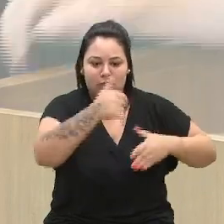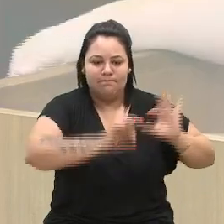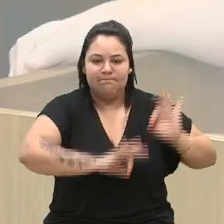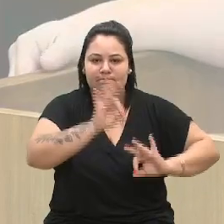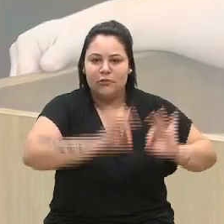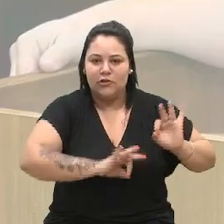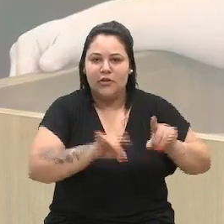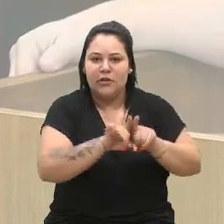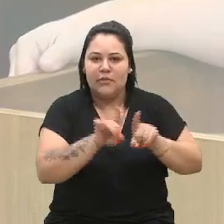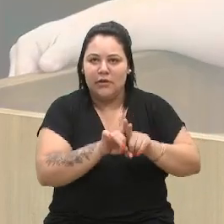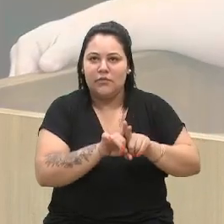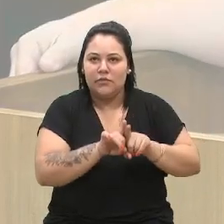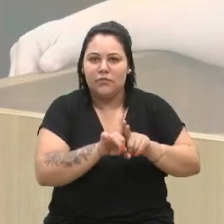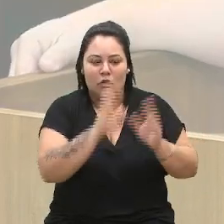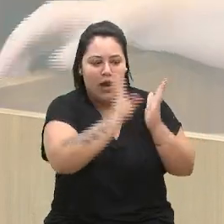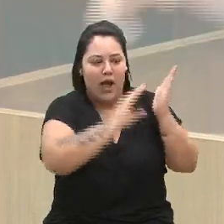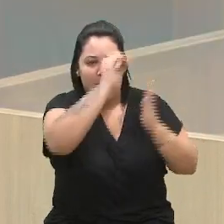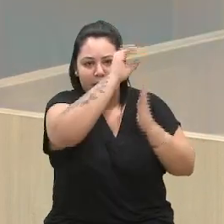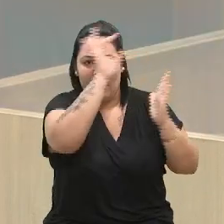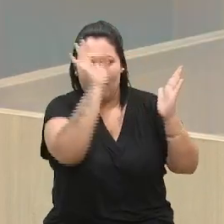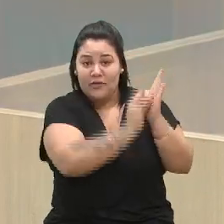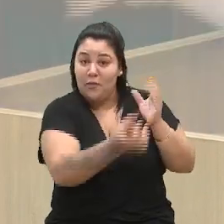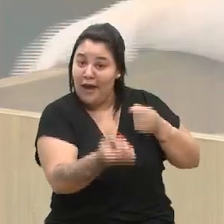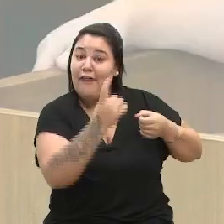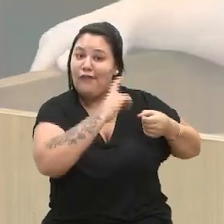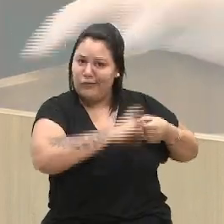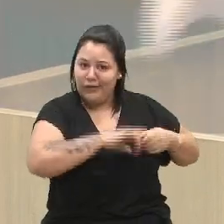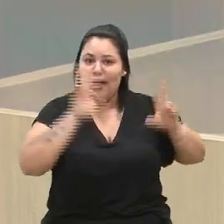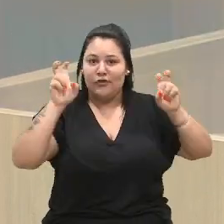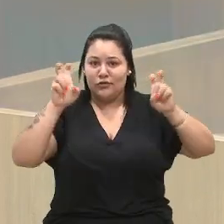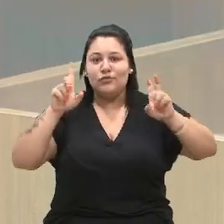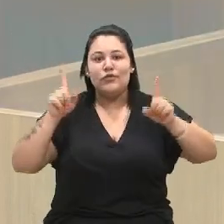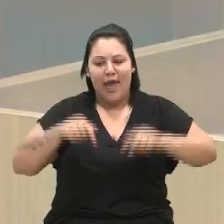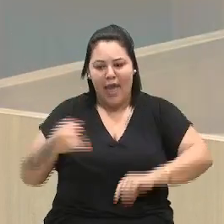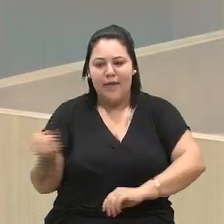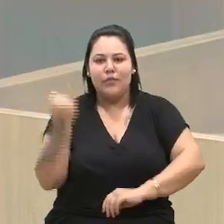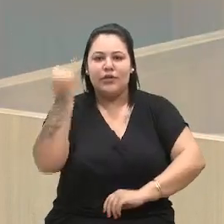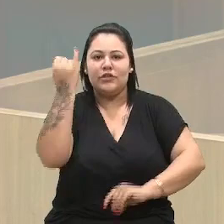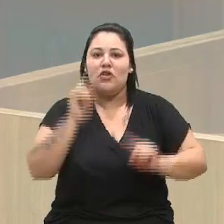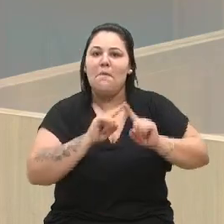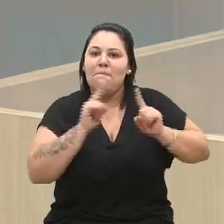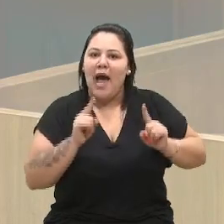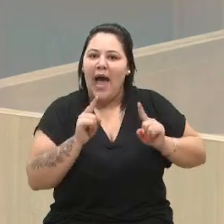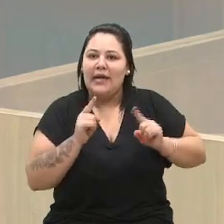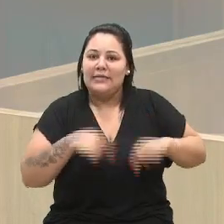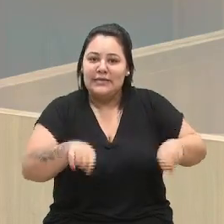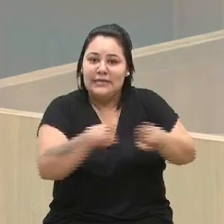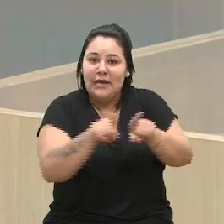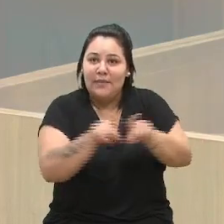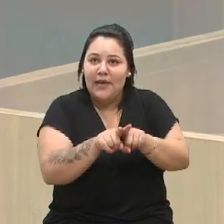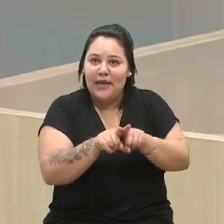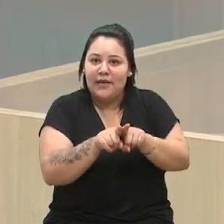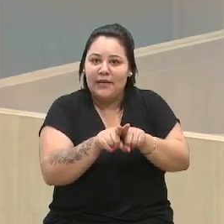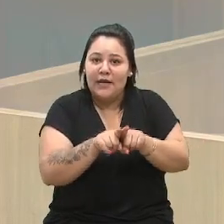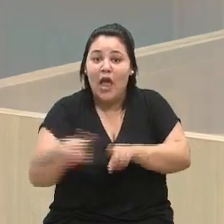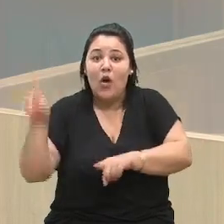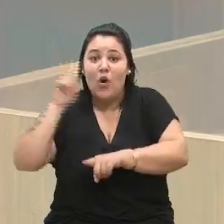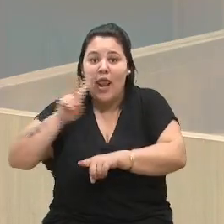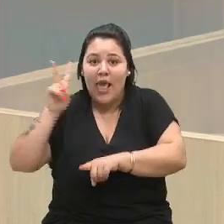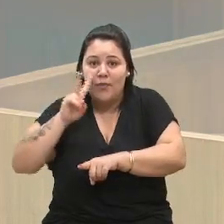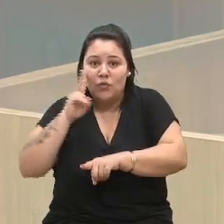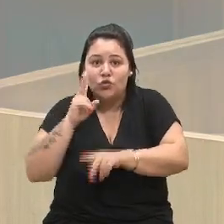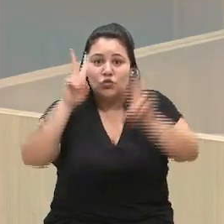do calendário oficial, para voltar no assunto, ele é super importante, mas incorpora a questão da falta de diálogo e